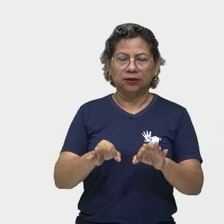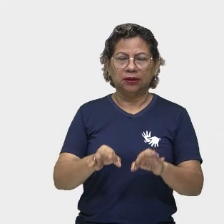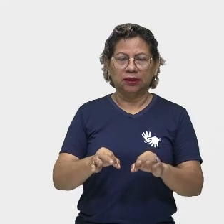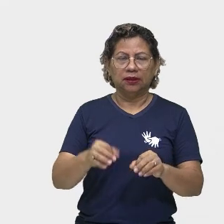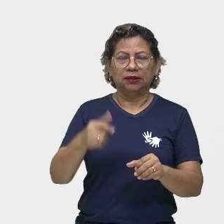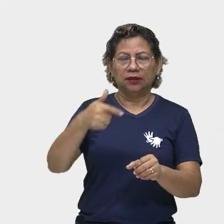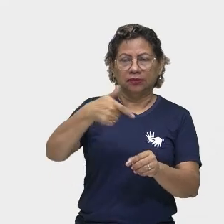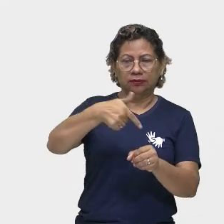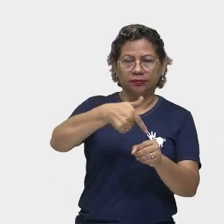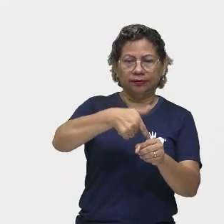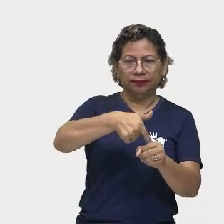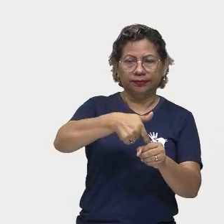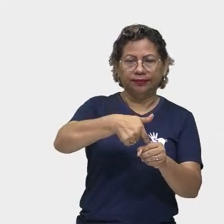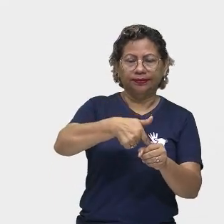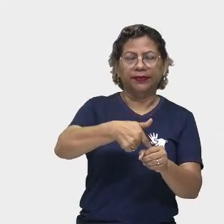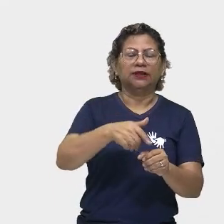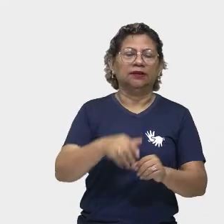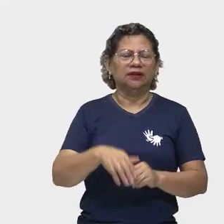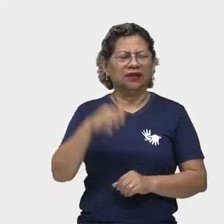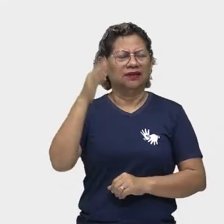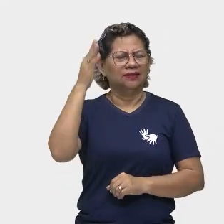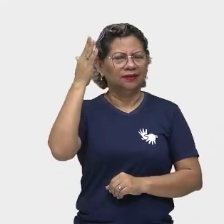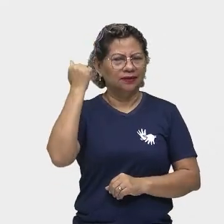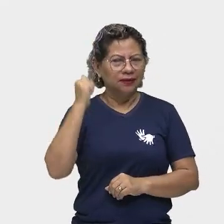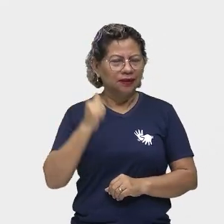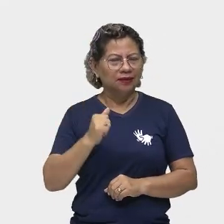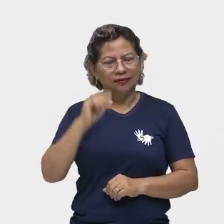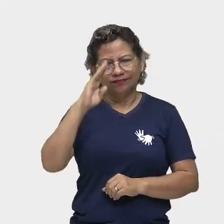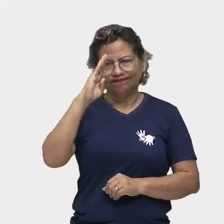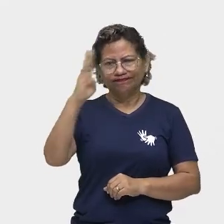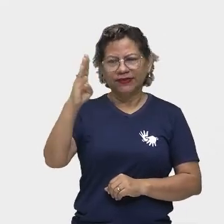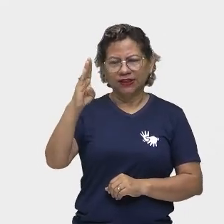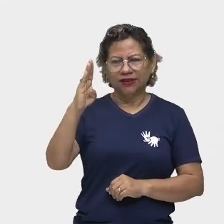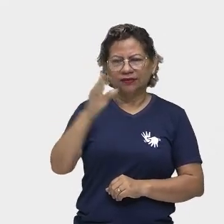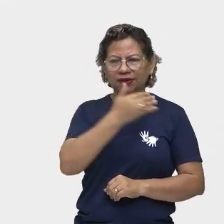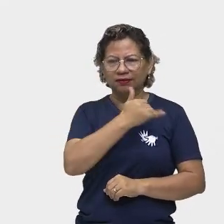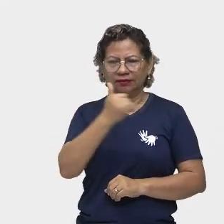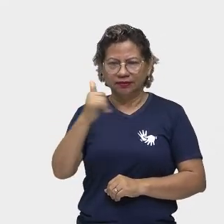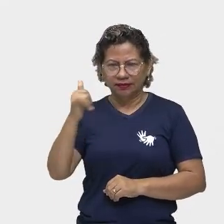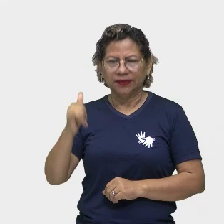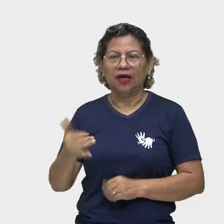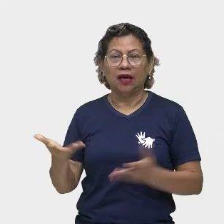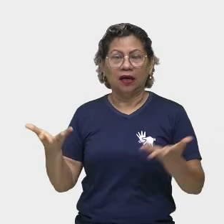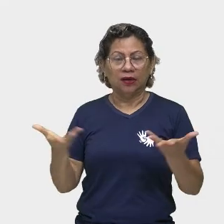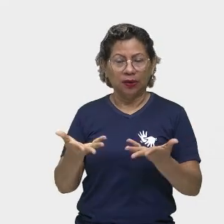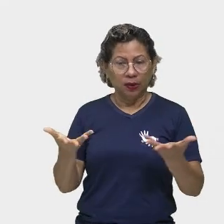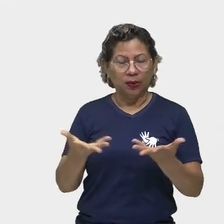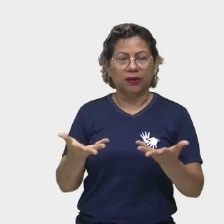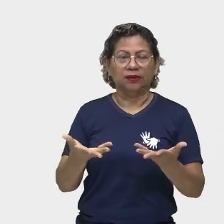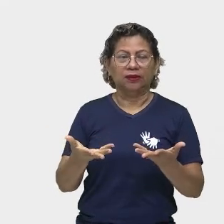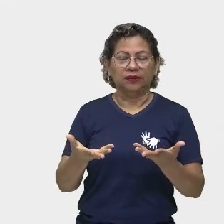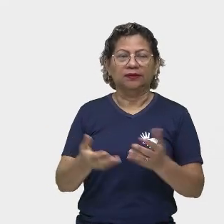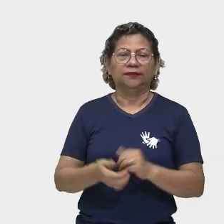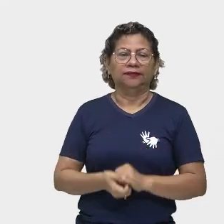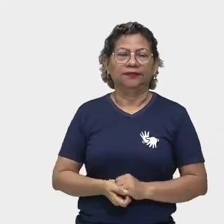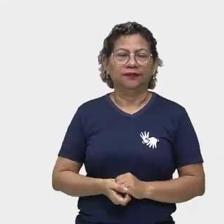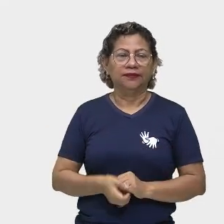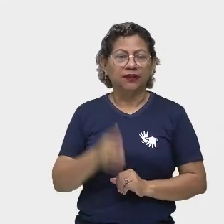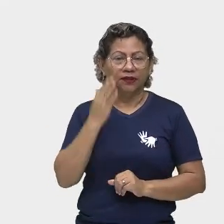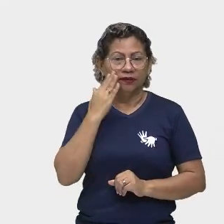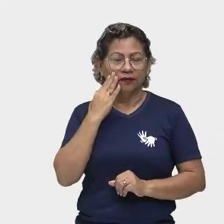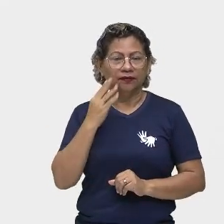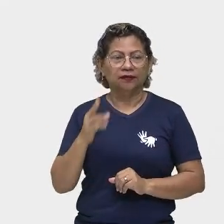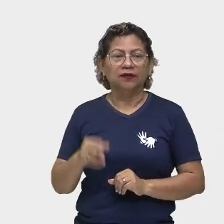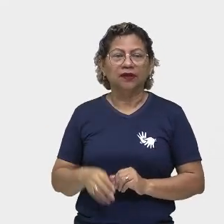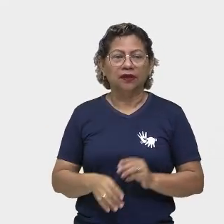que é o petróleo. A gente sabe ali que a principal fonte de energia da atualidade é o petróleo. Vamos observar o